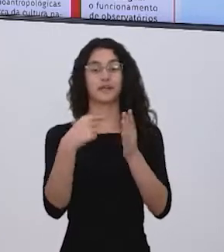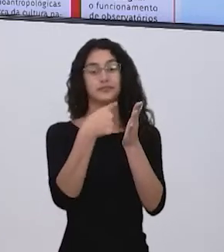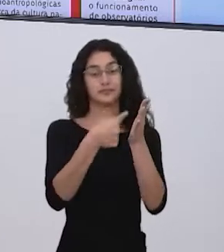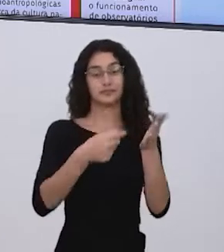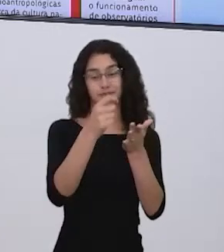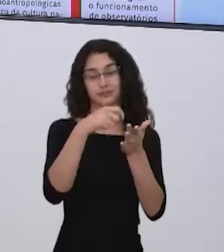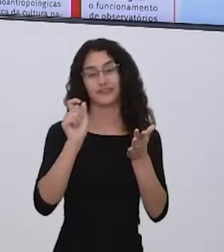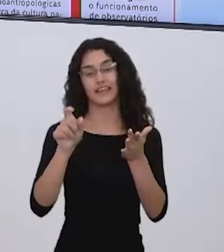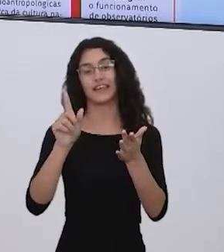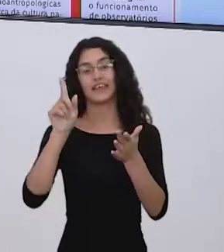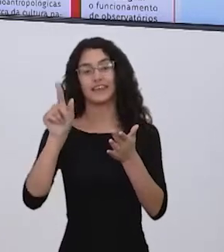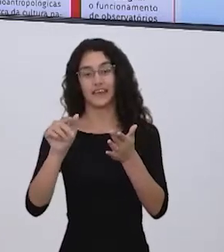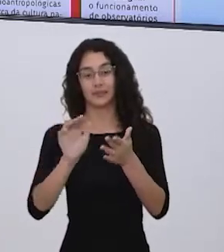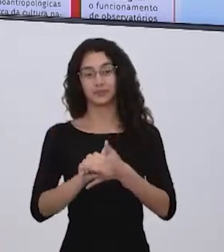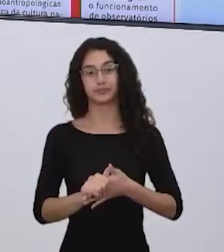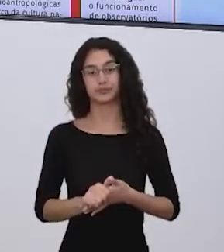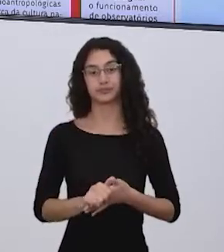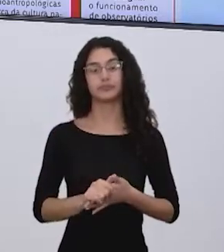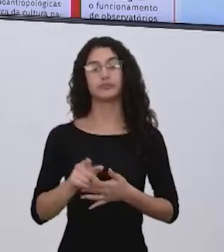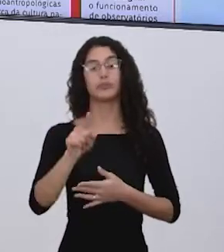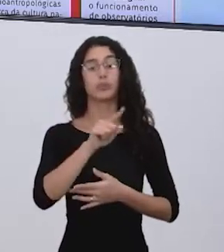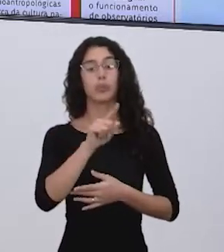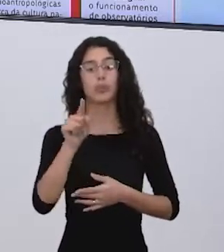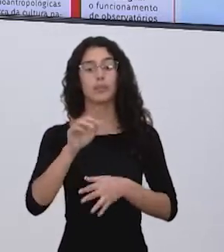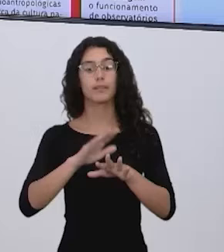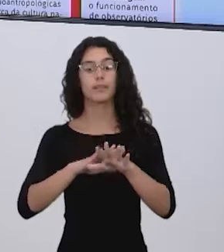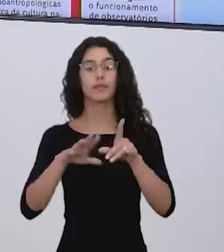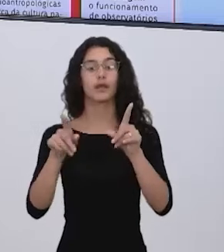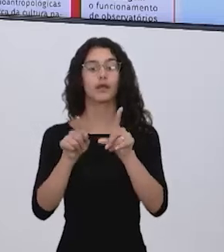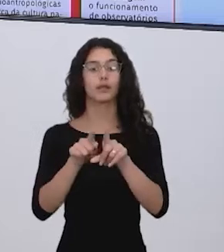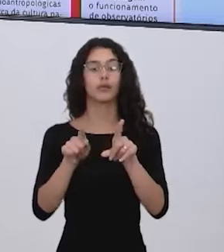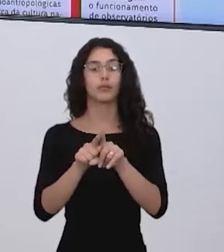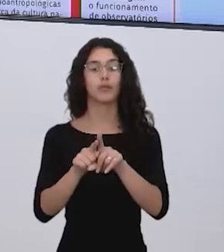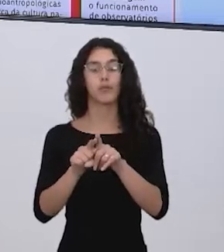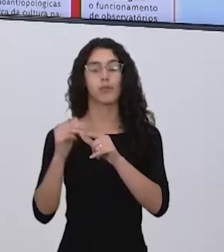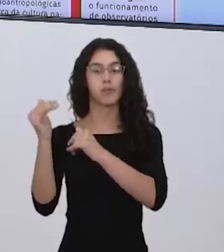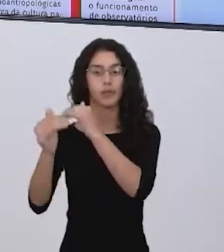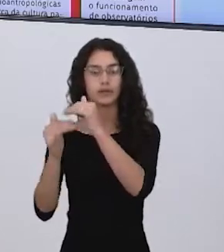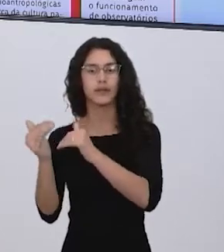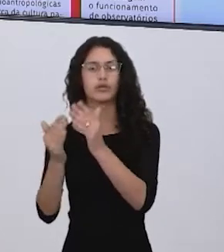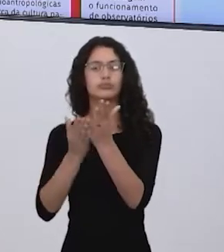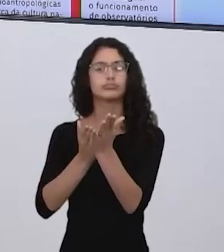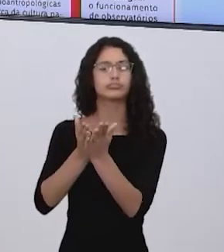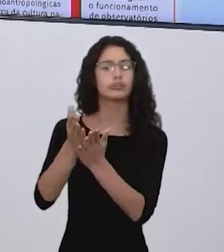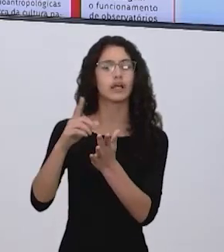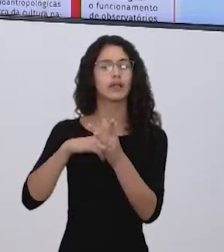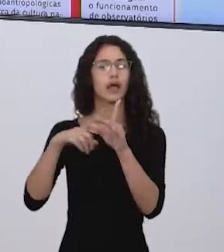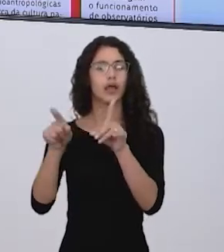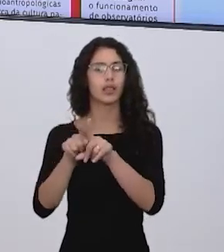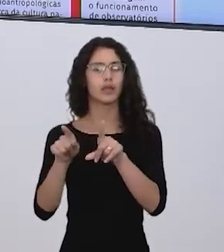bordo. O que seria esse diário de bordo? Para vocês anotarem todo o progresso de vocês ao longo desse